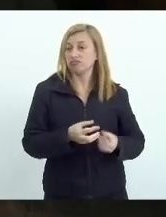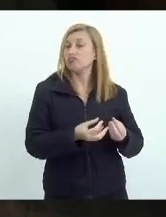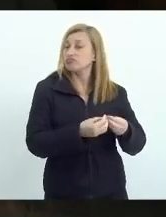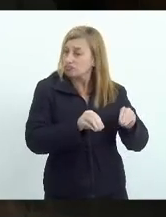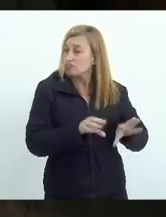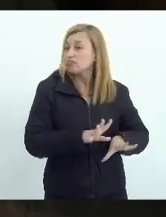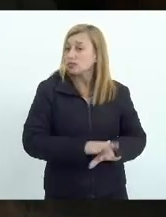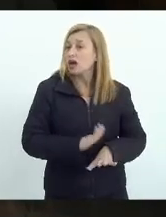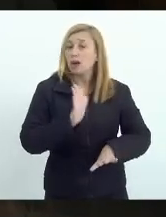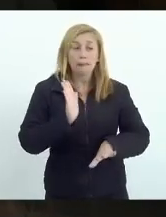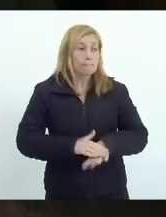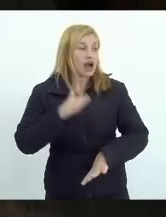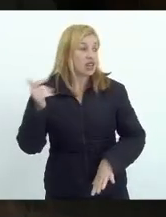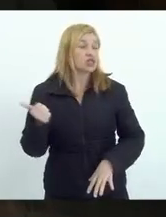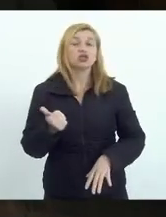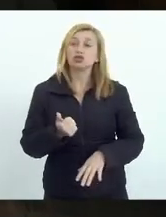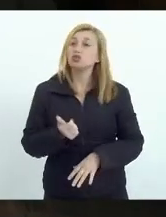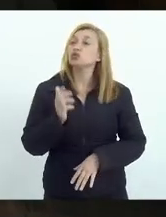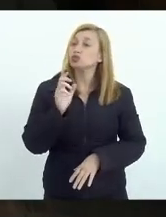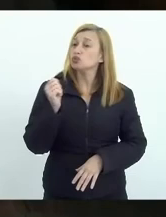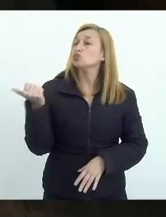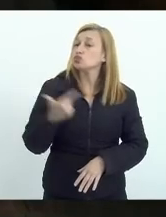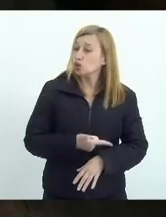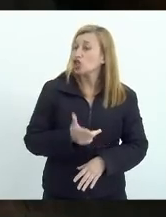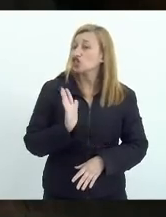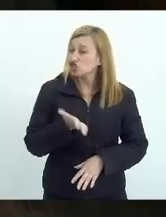isso está corroendo, mais do que corroído já está,